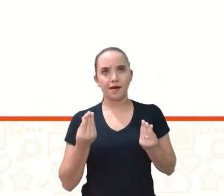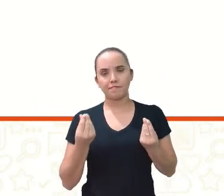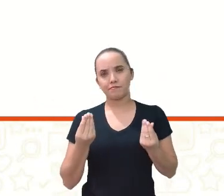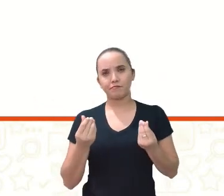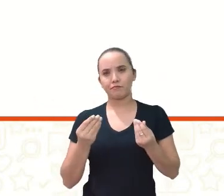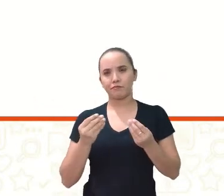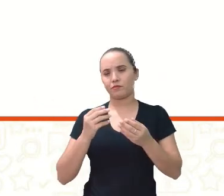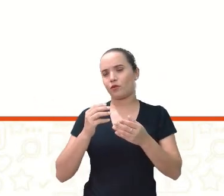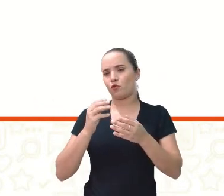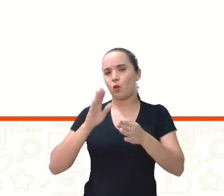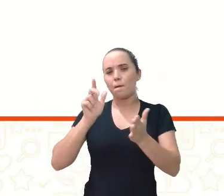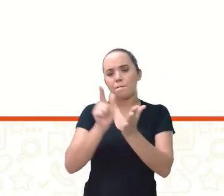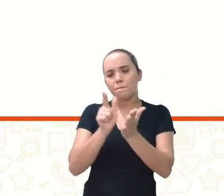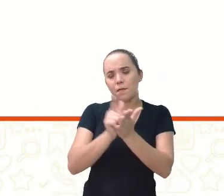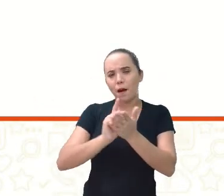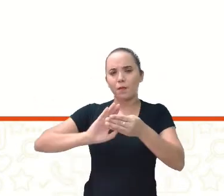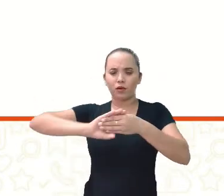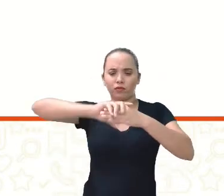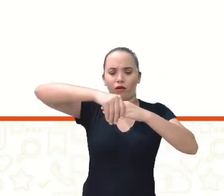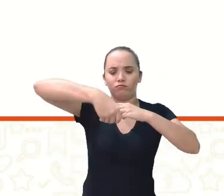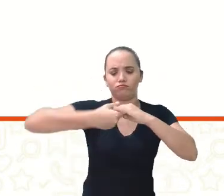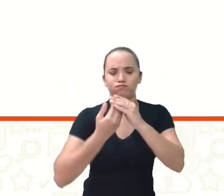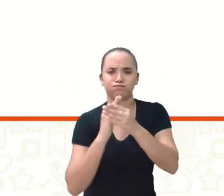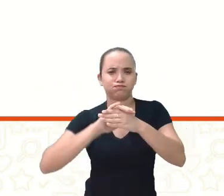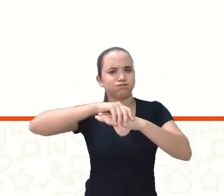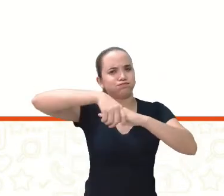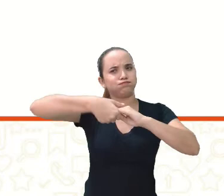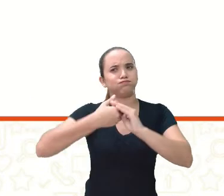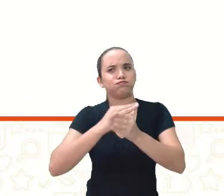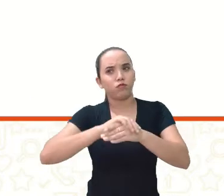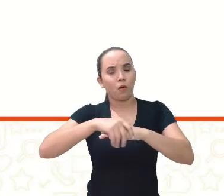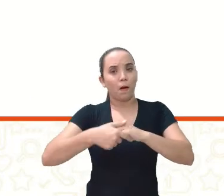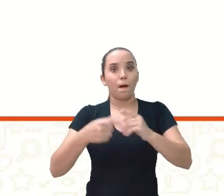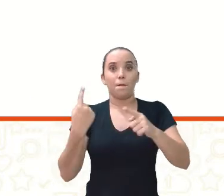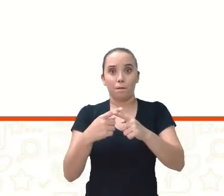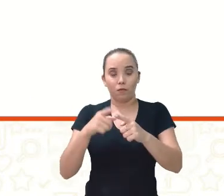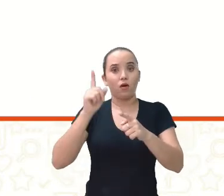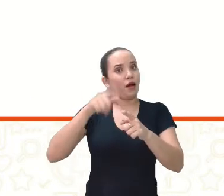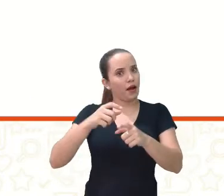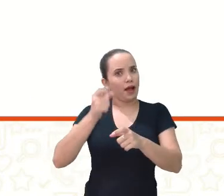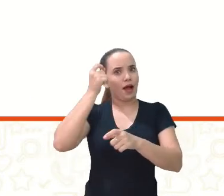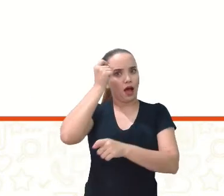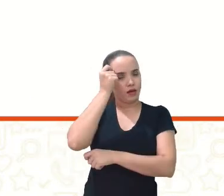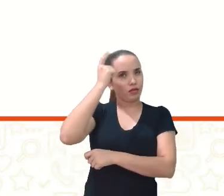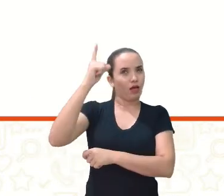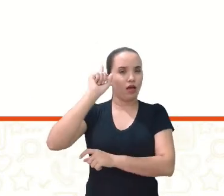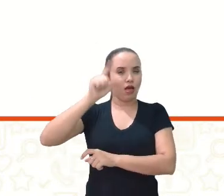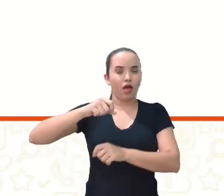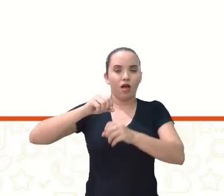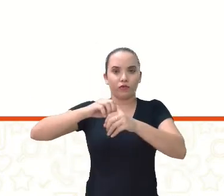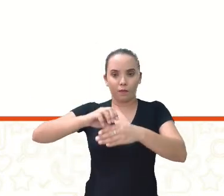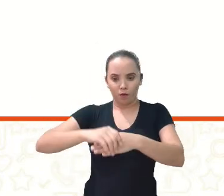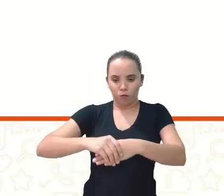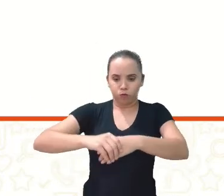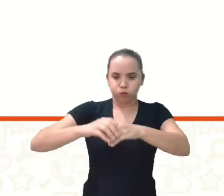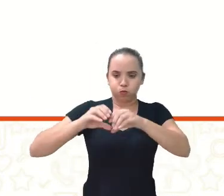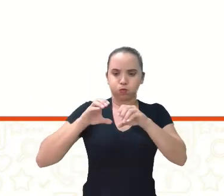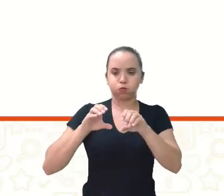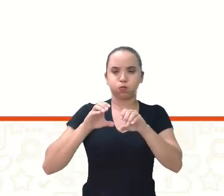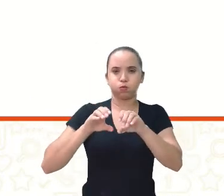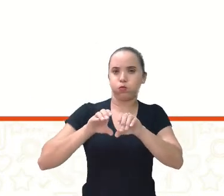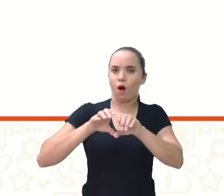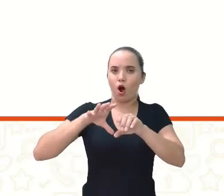um papel para envolver, para deixar tudo na intenção de deixar ele mais grosso para que o estudante consiga pega. Então é só